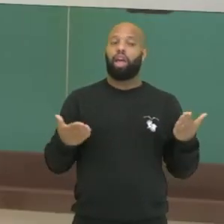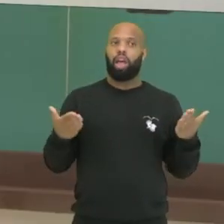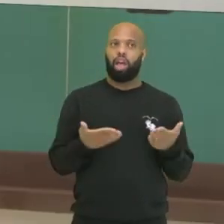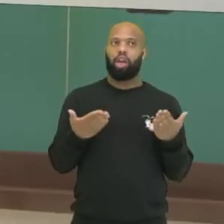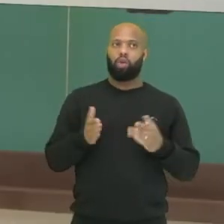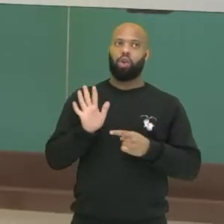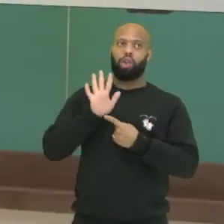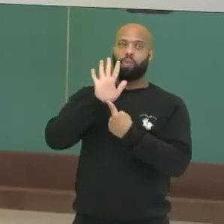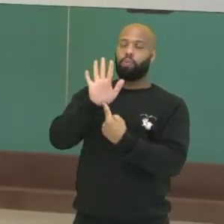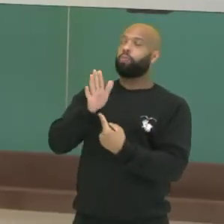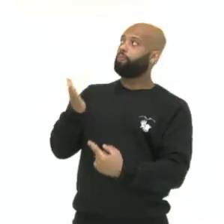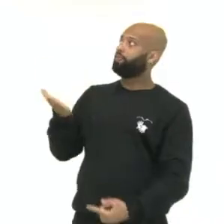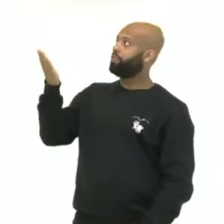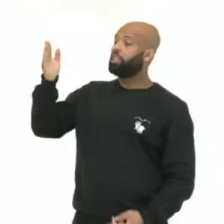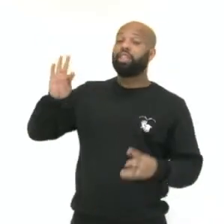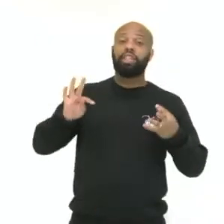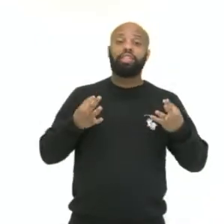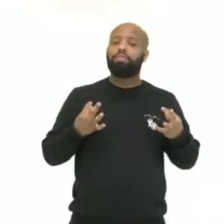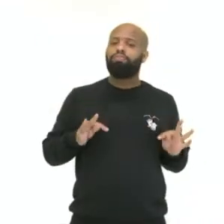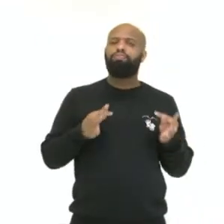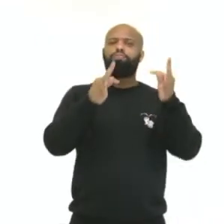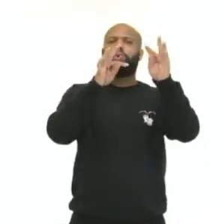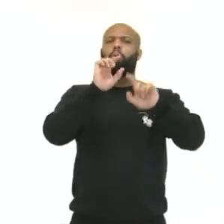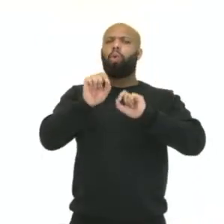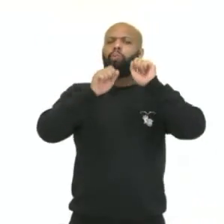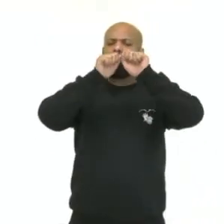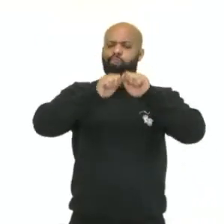Tecnologia, pessoal, o que seria? A expansão